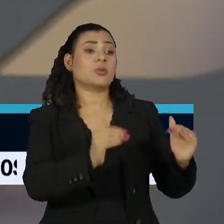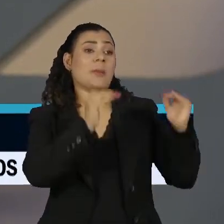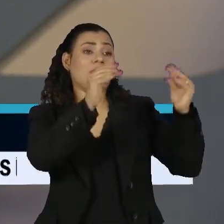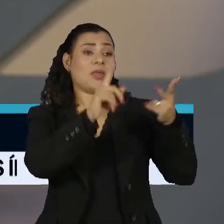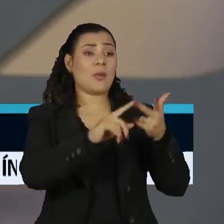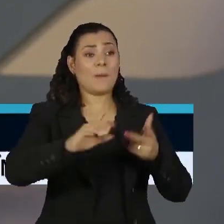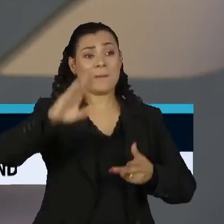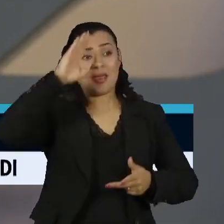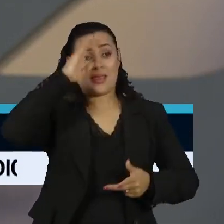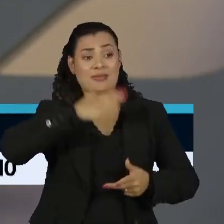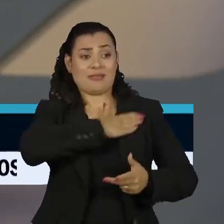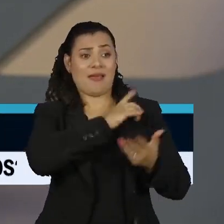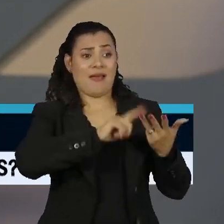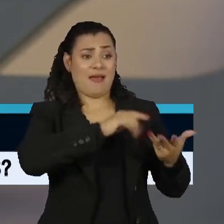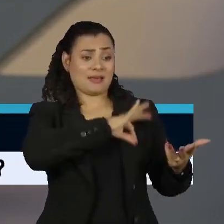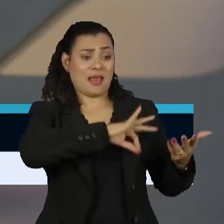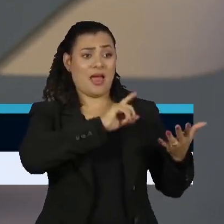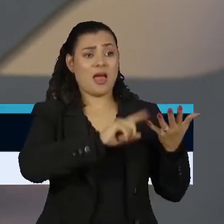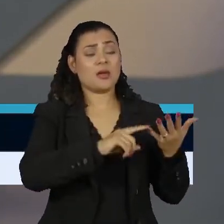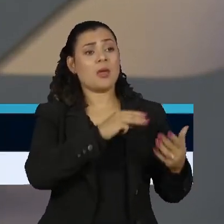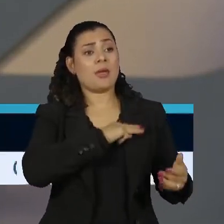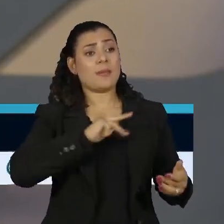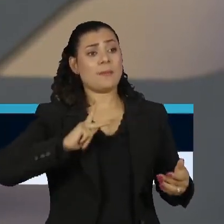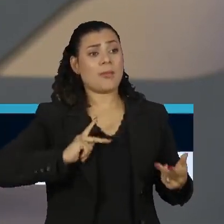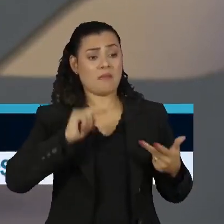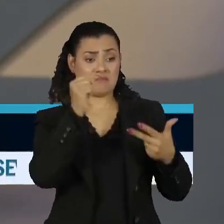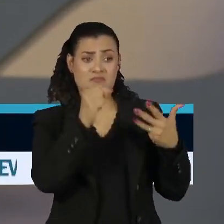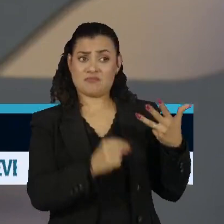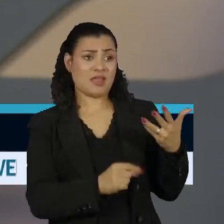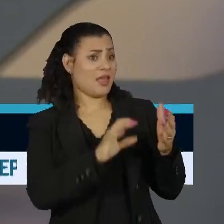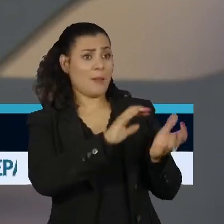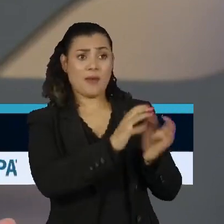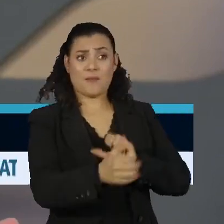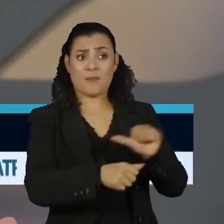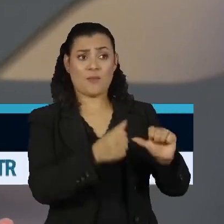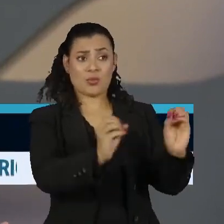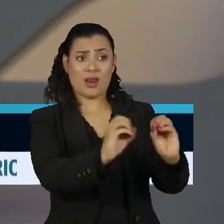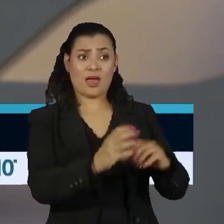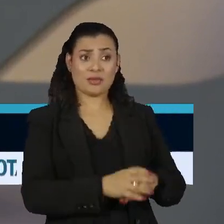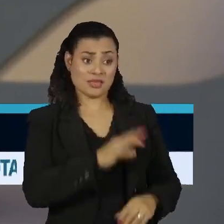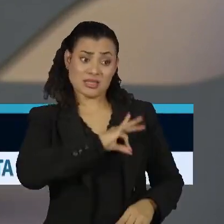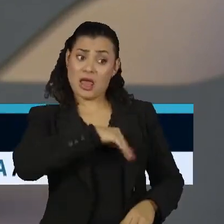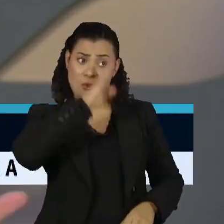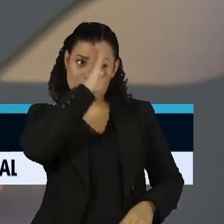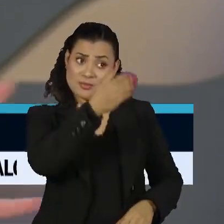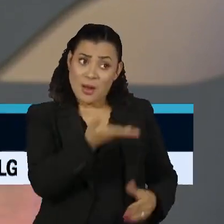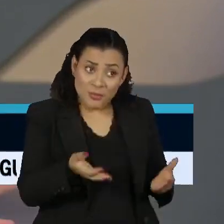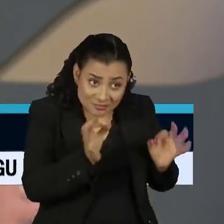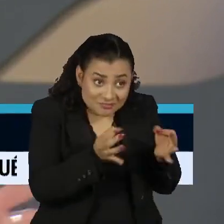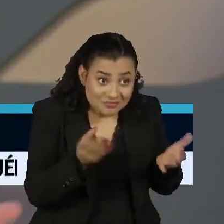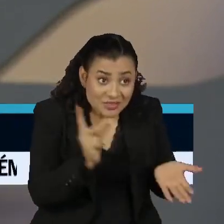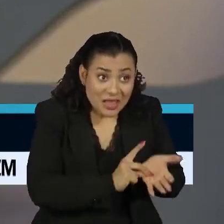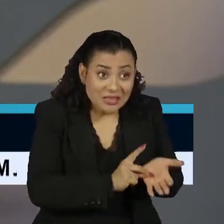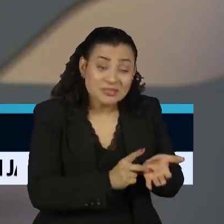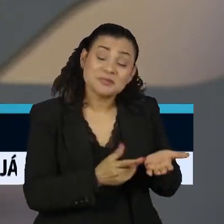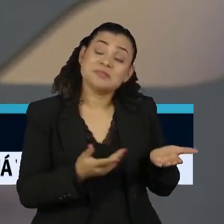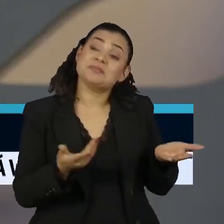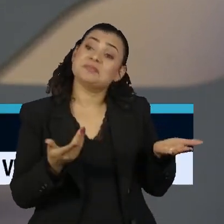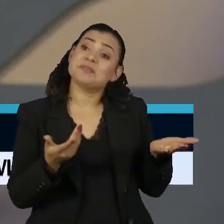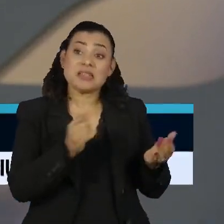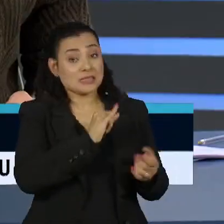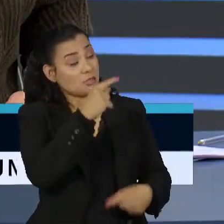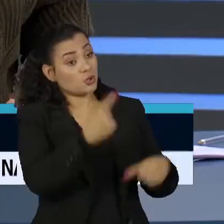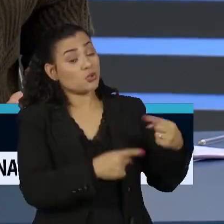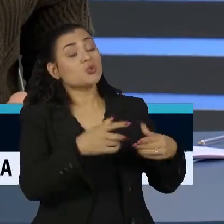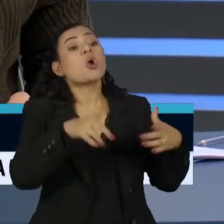os militares, Ministério Público, nada disso entra na reforma, que são os maiores salários. Então, assim, se a gente fosse discutir onde é